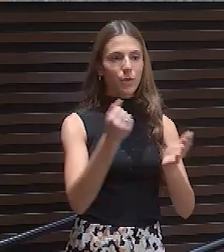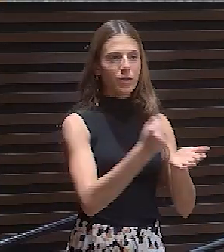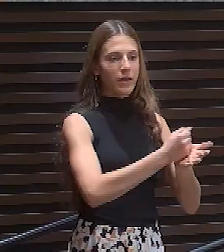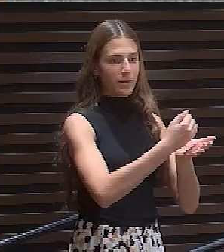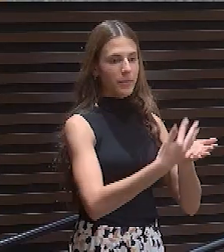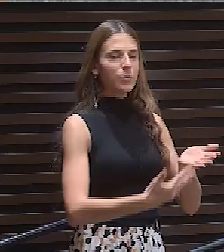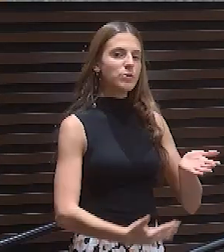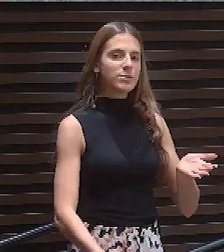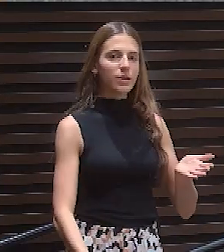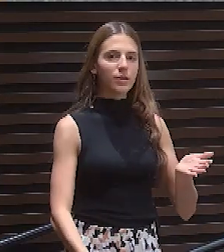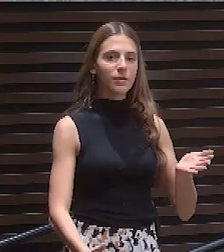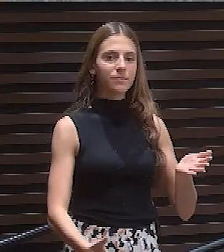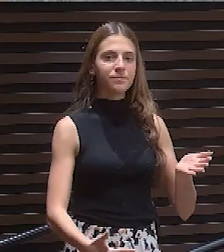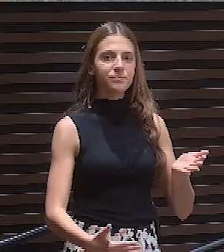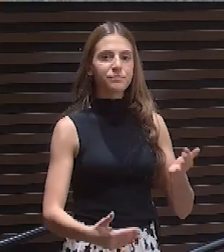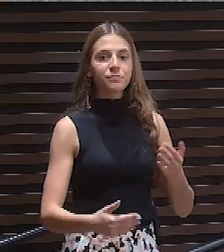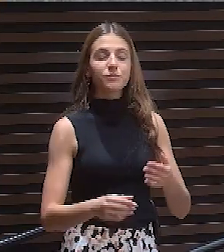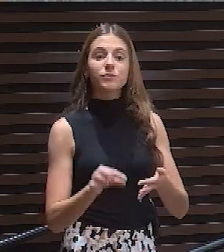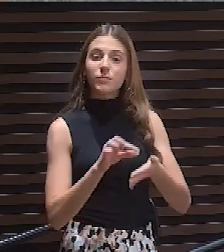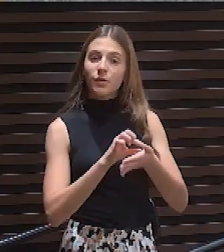verso 29,